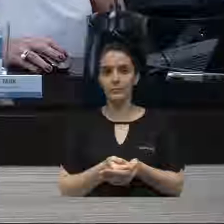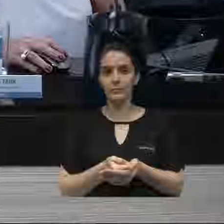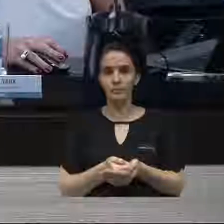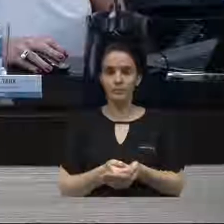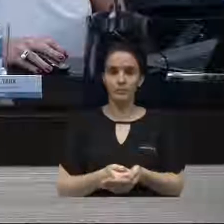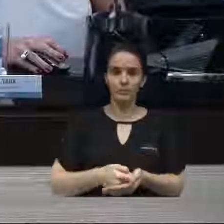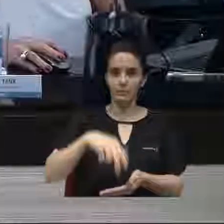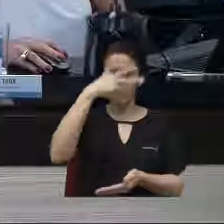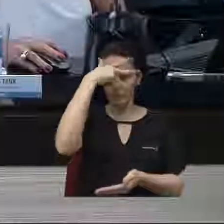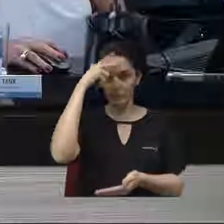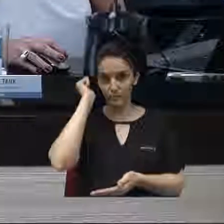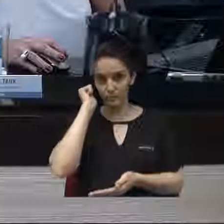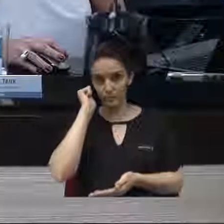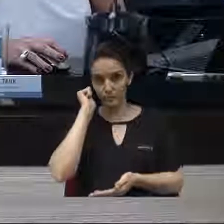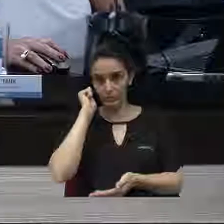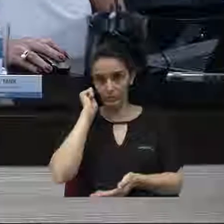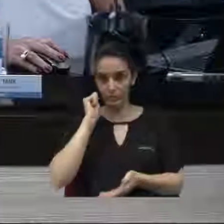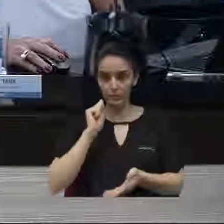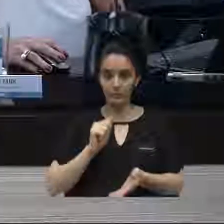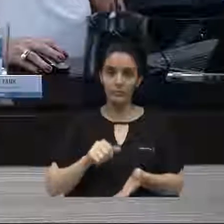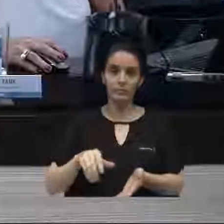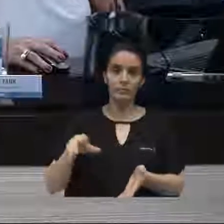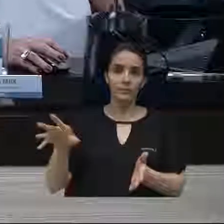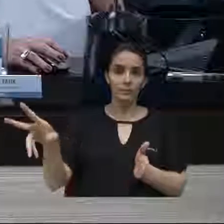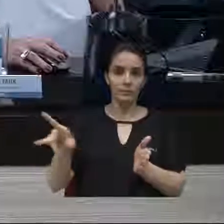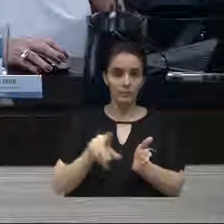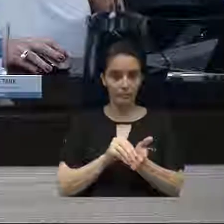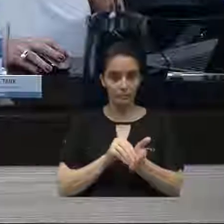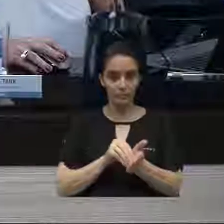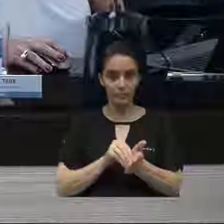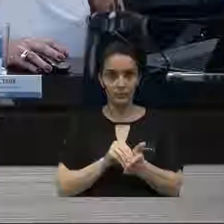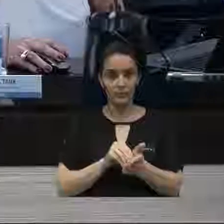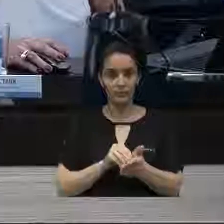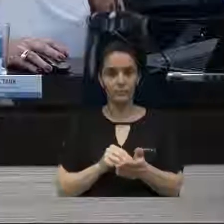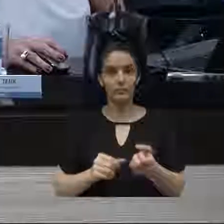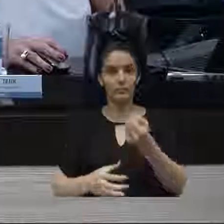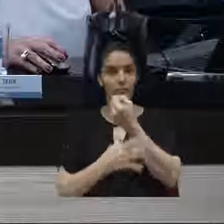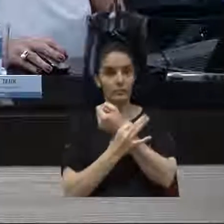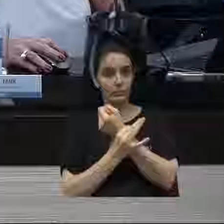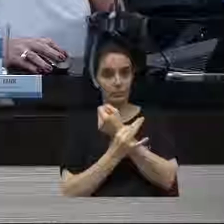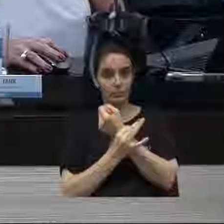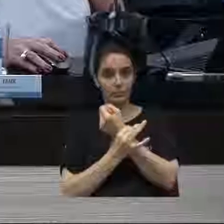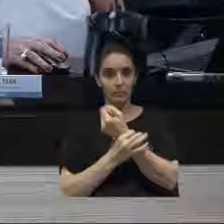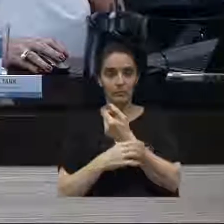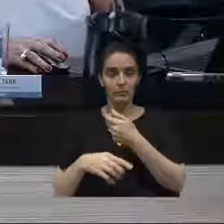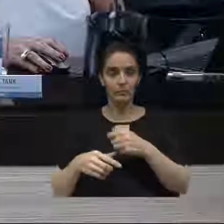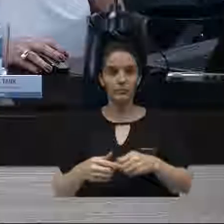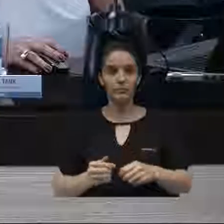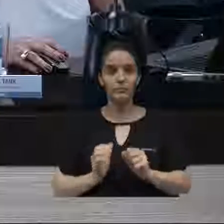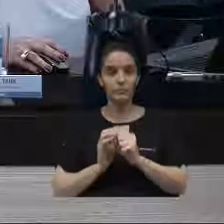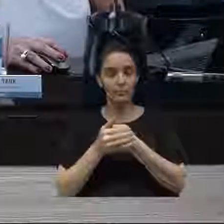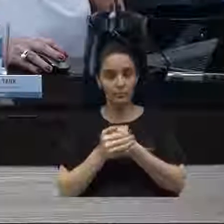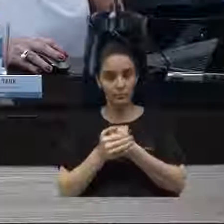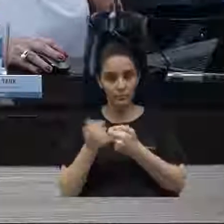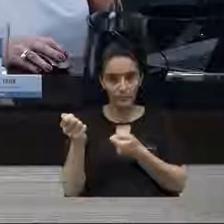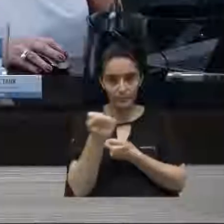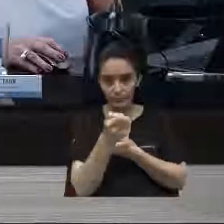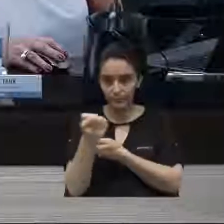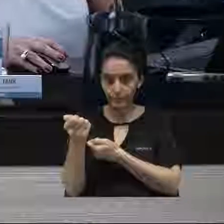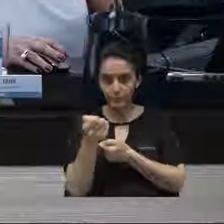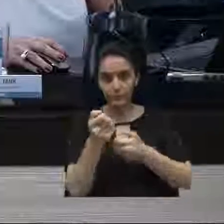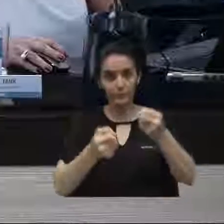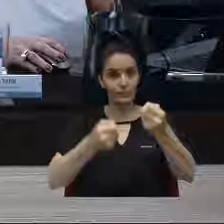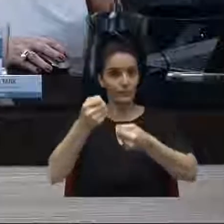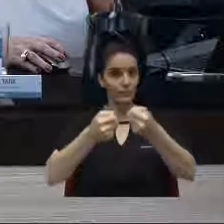Executivo contratar a pólice de seguro contra incêndios e furtos, roubos de veículos automotores para